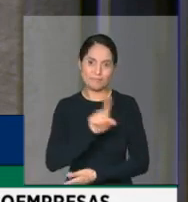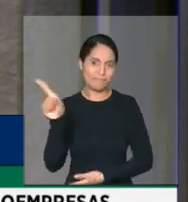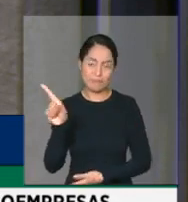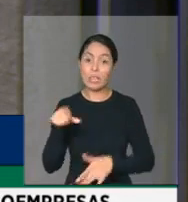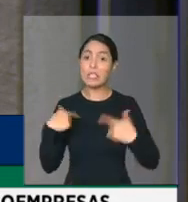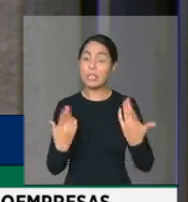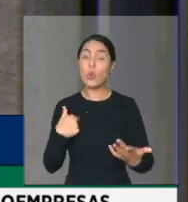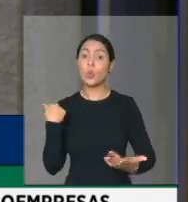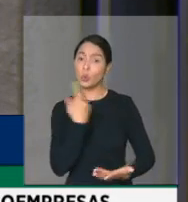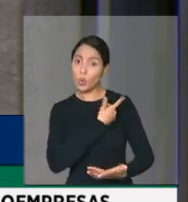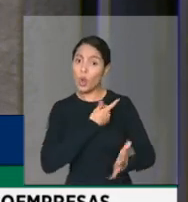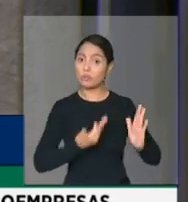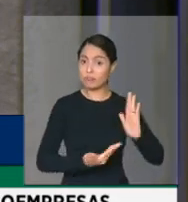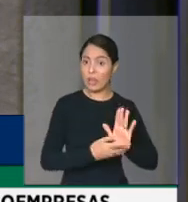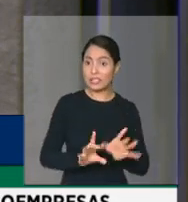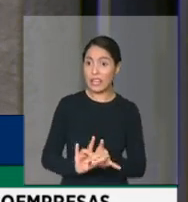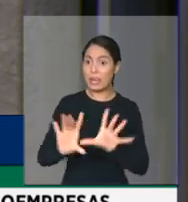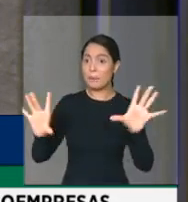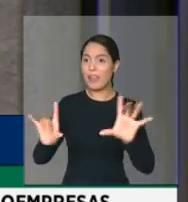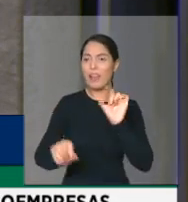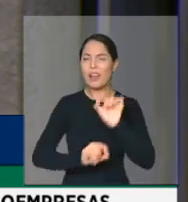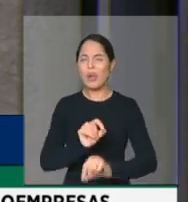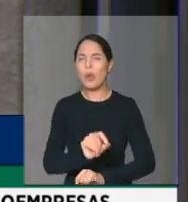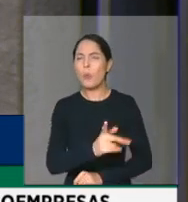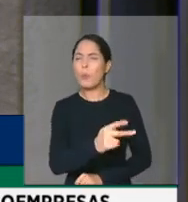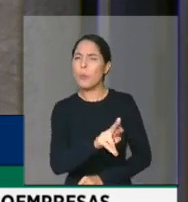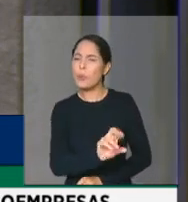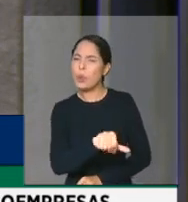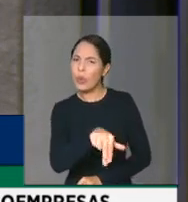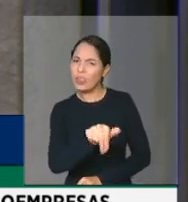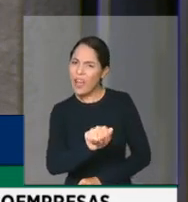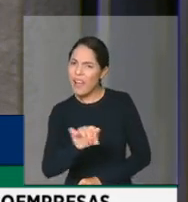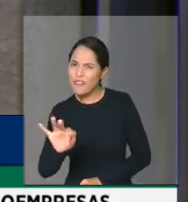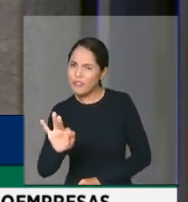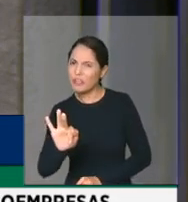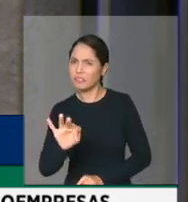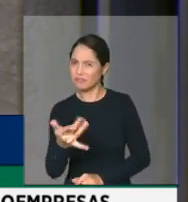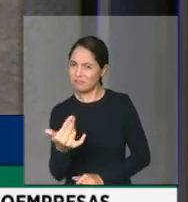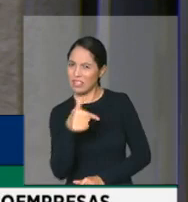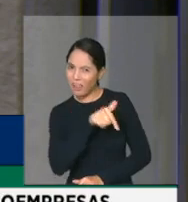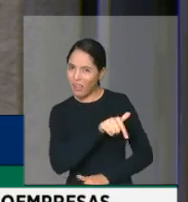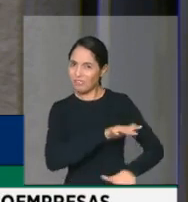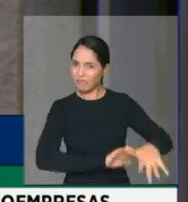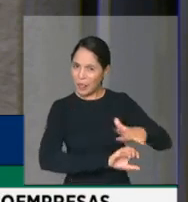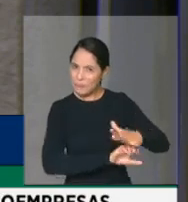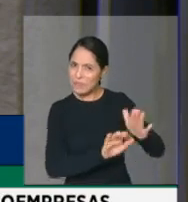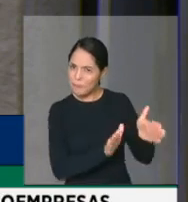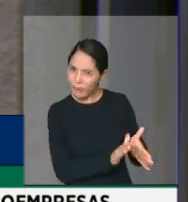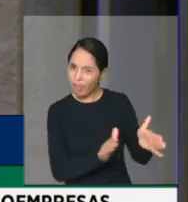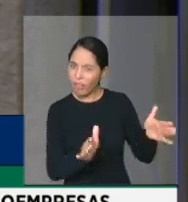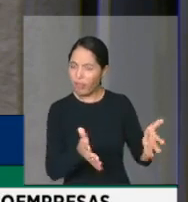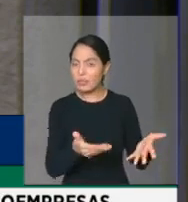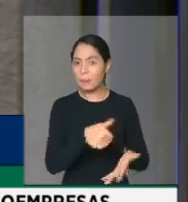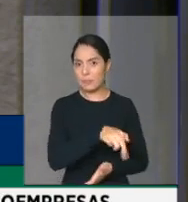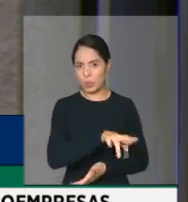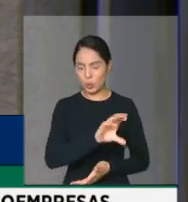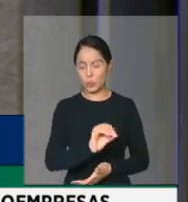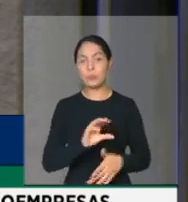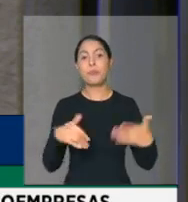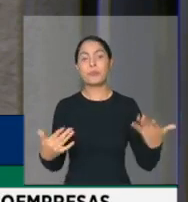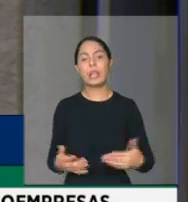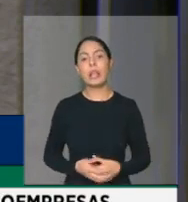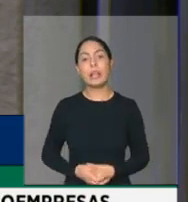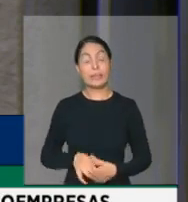esse processo, que é como se fosse um PRONAF da pequena e microempresa. Então, como há um risco, há